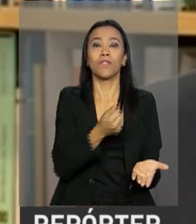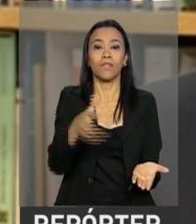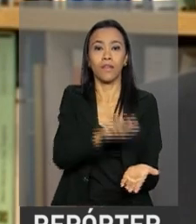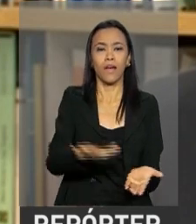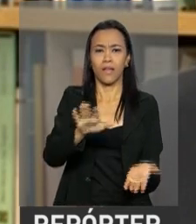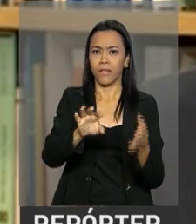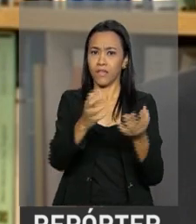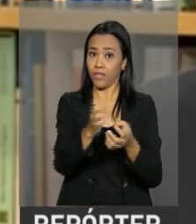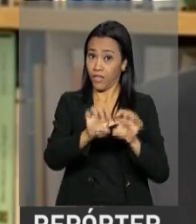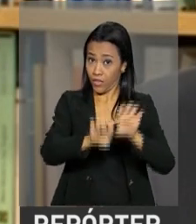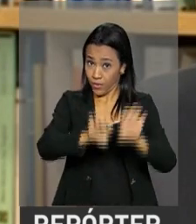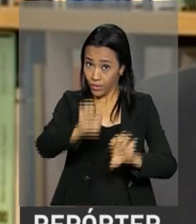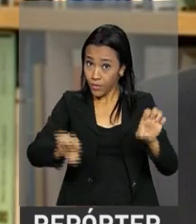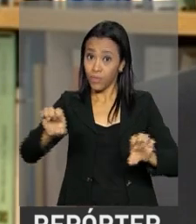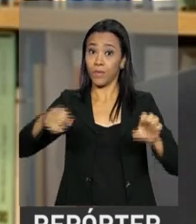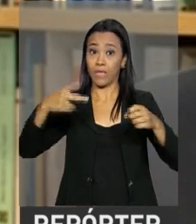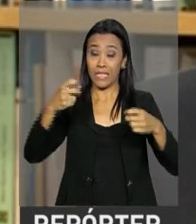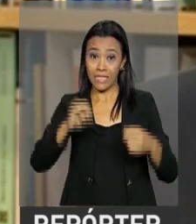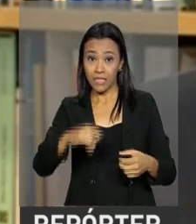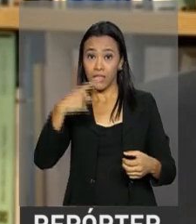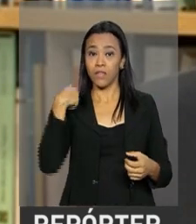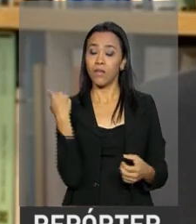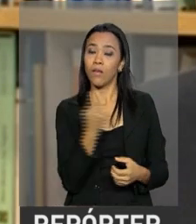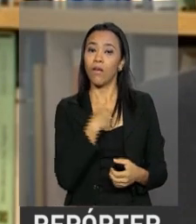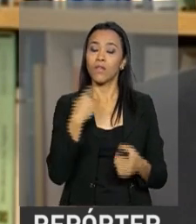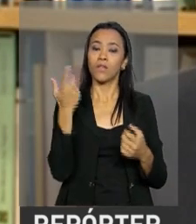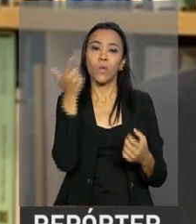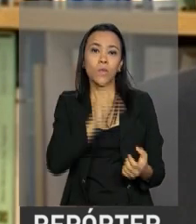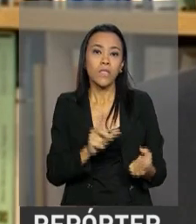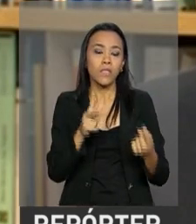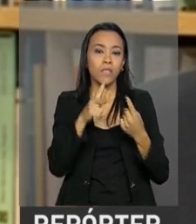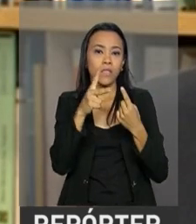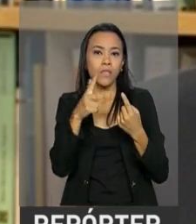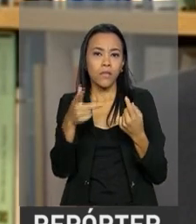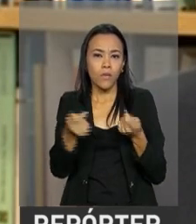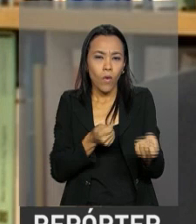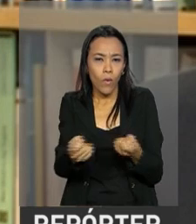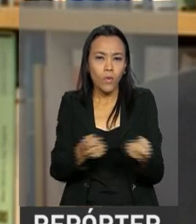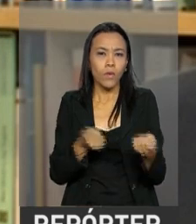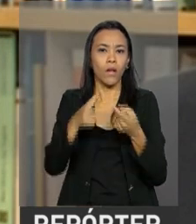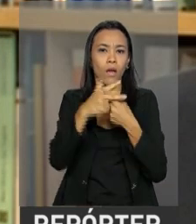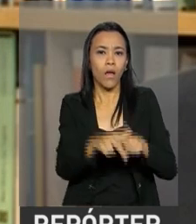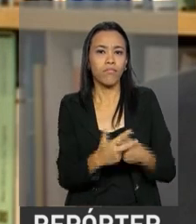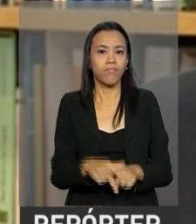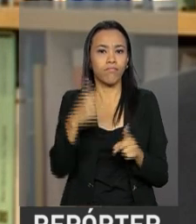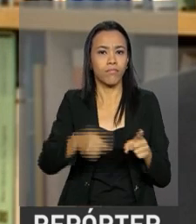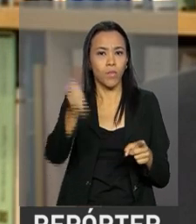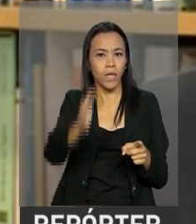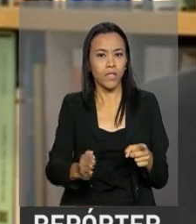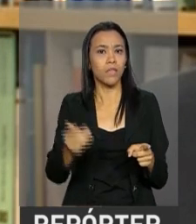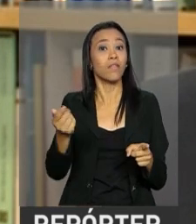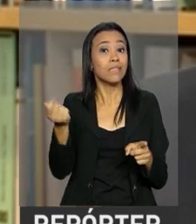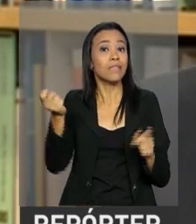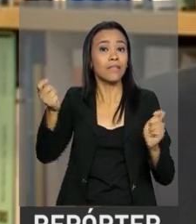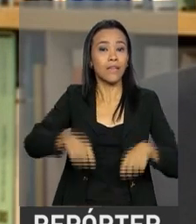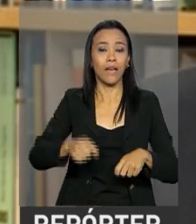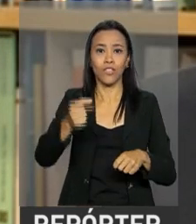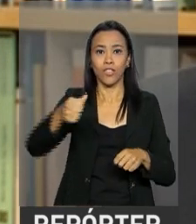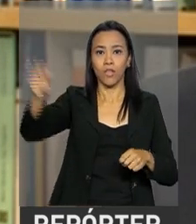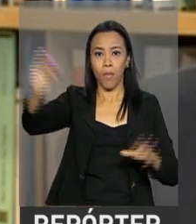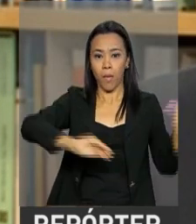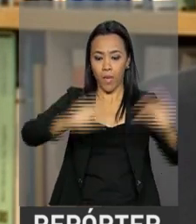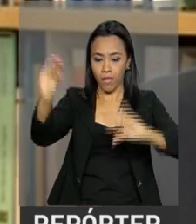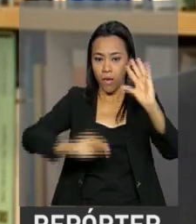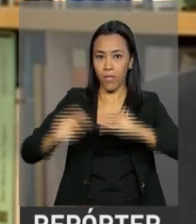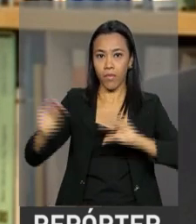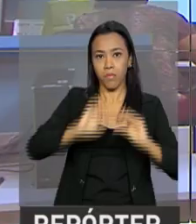infraestrutura se a gente fizer uma regulamentação razoável a gente vai conseguir atrair esses capitais para aumentarem a